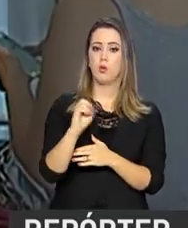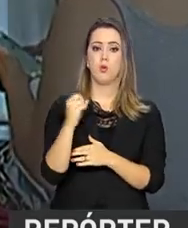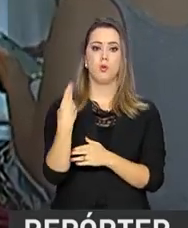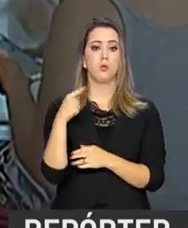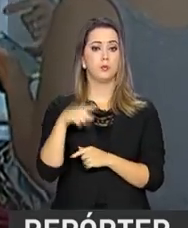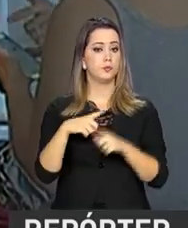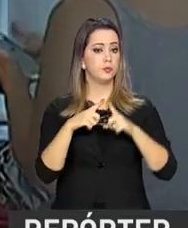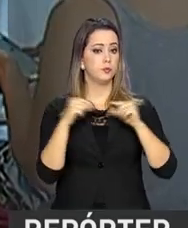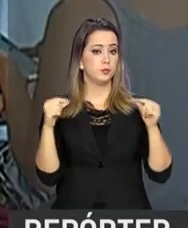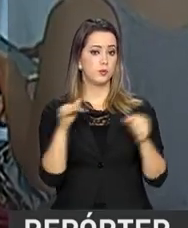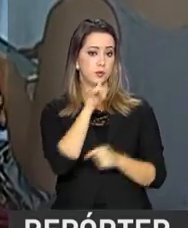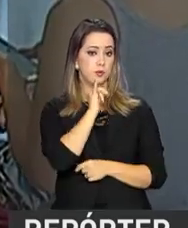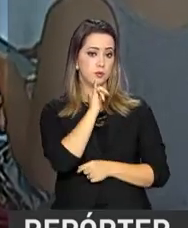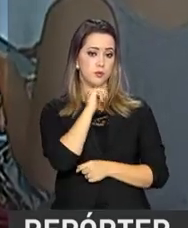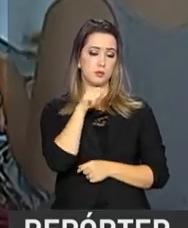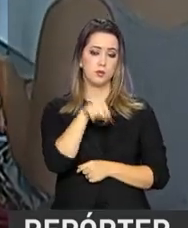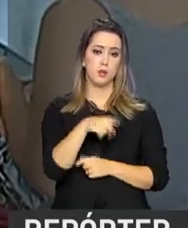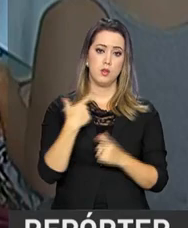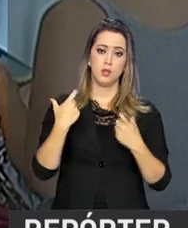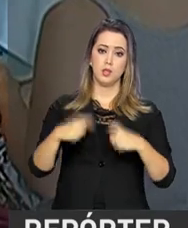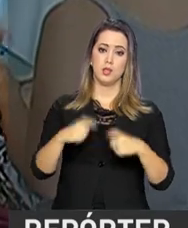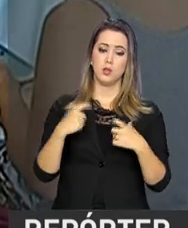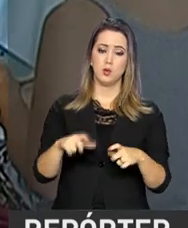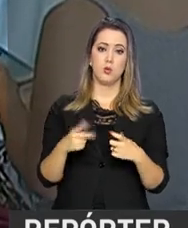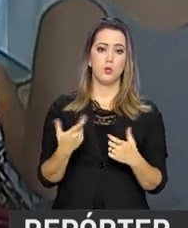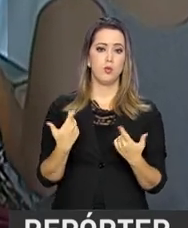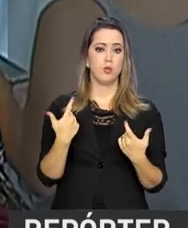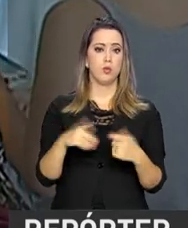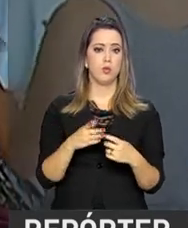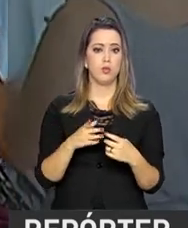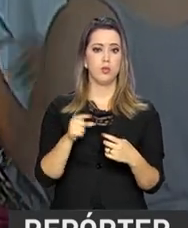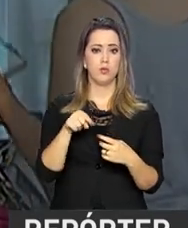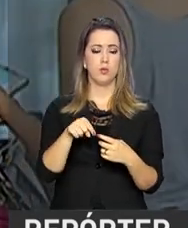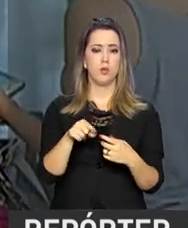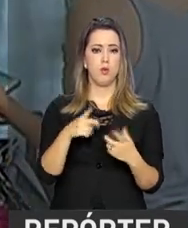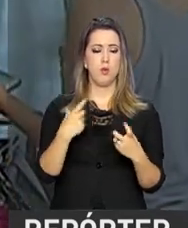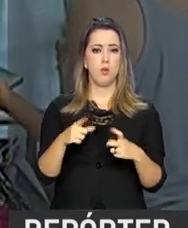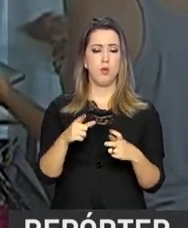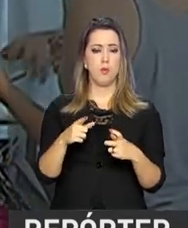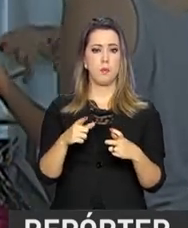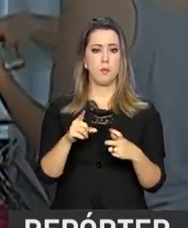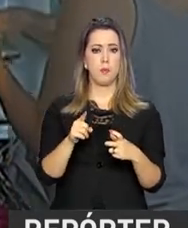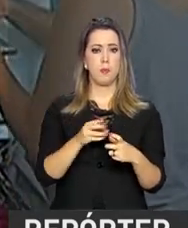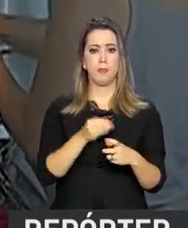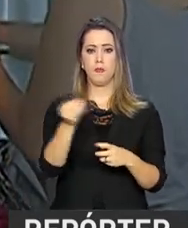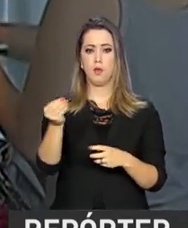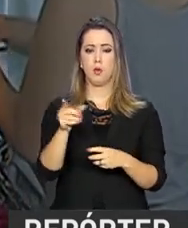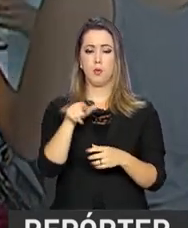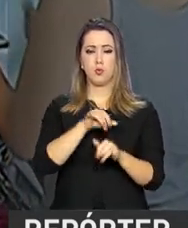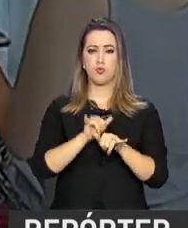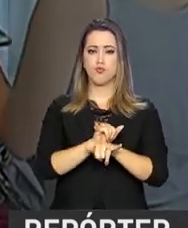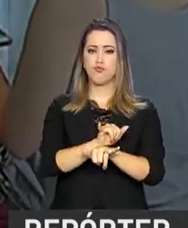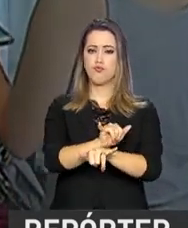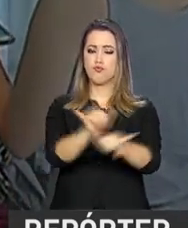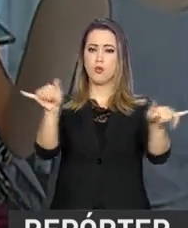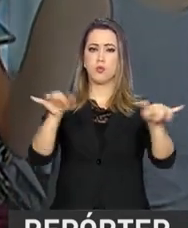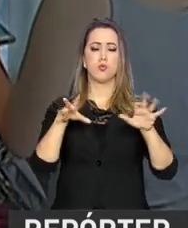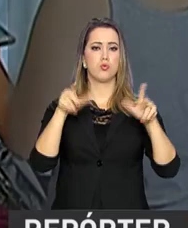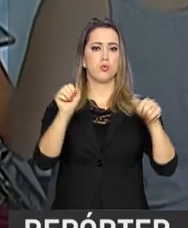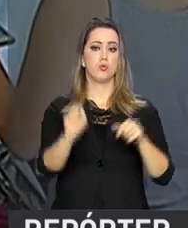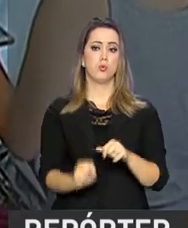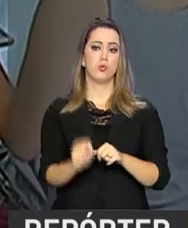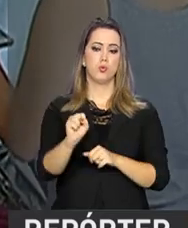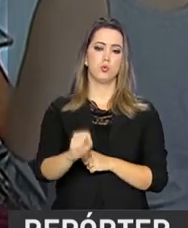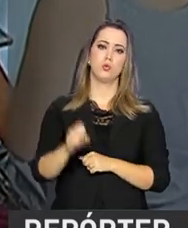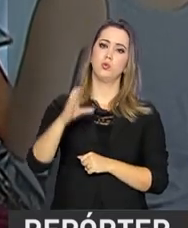em Brasília, por exemplo, que o terminal funciona como um hub, um centro de distribuição de voos que vem das regiões sul